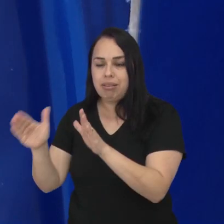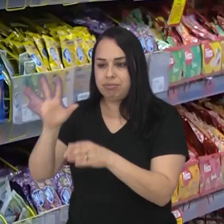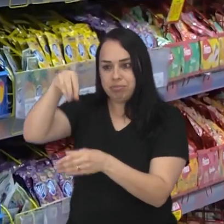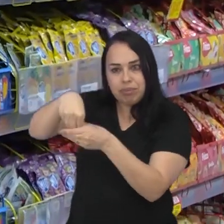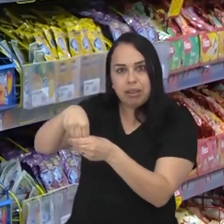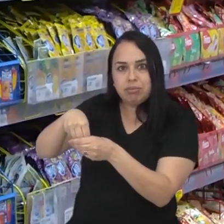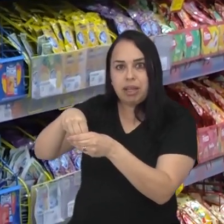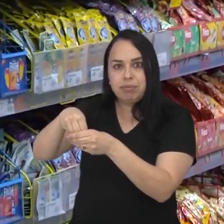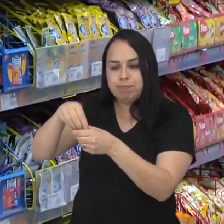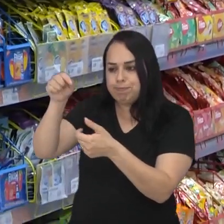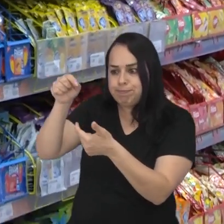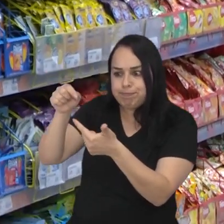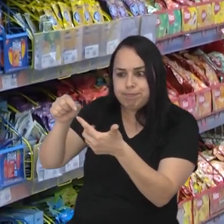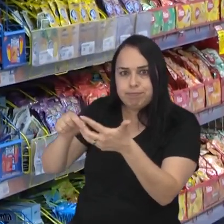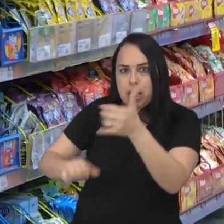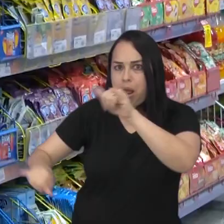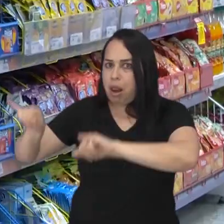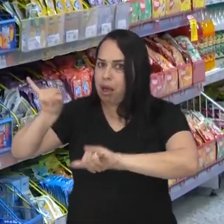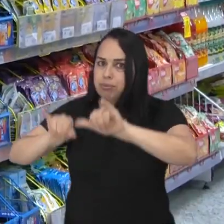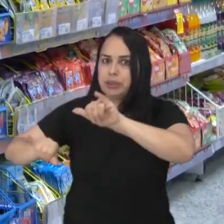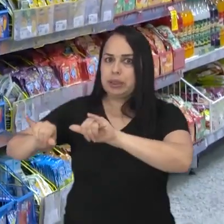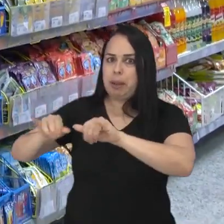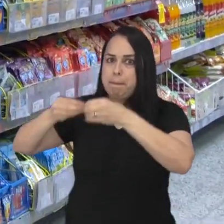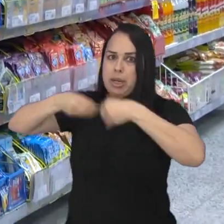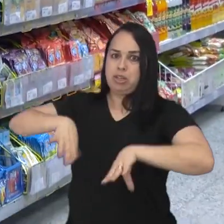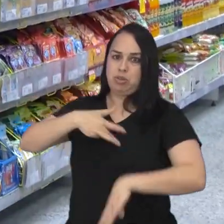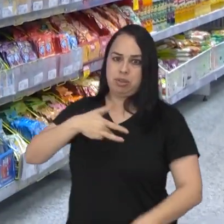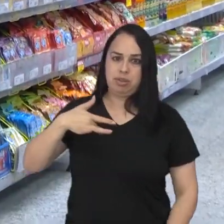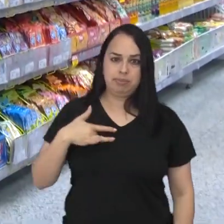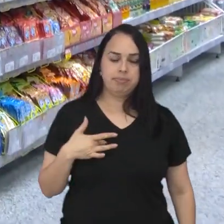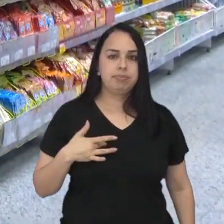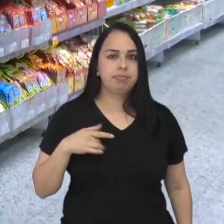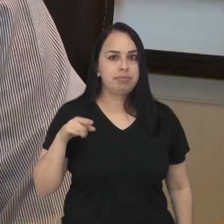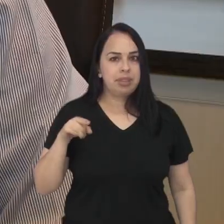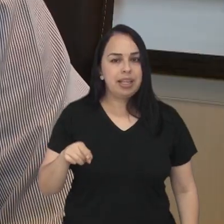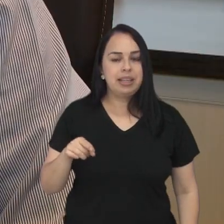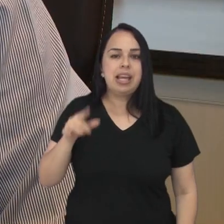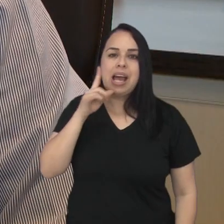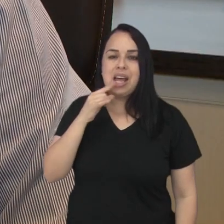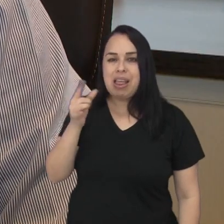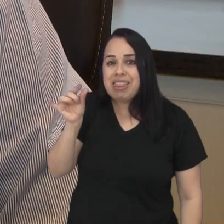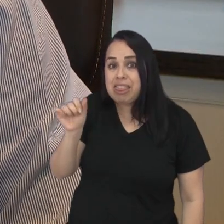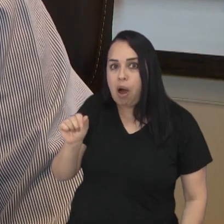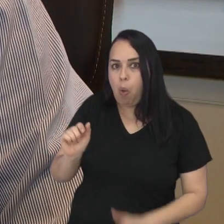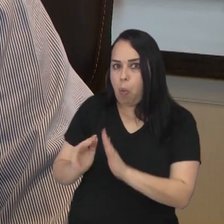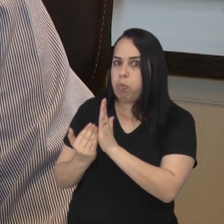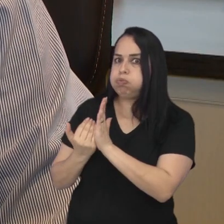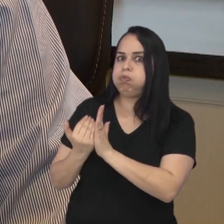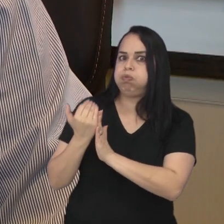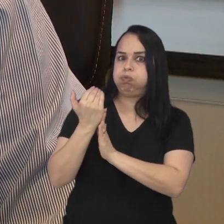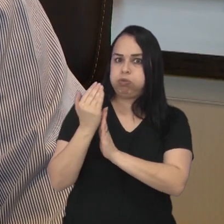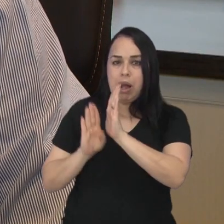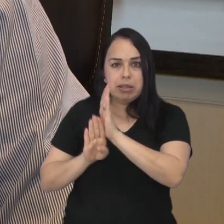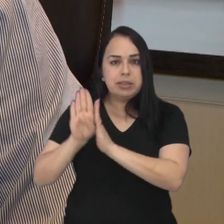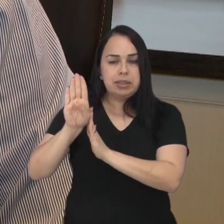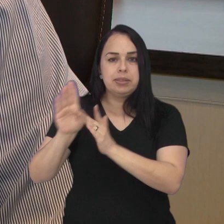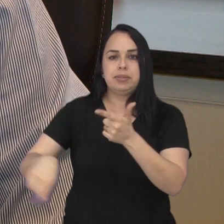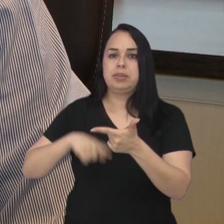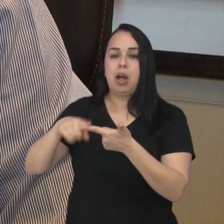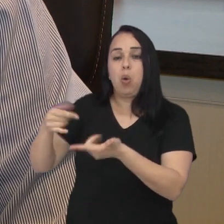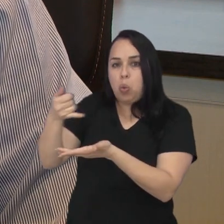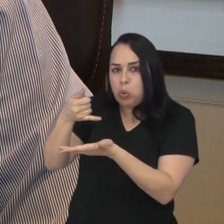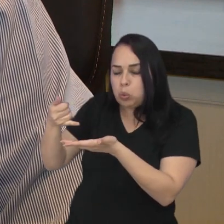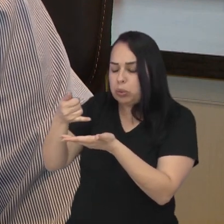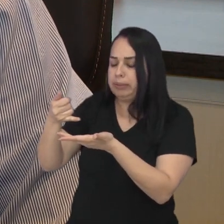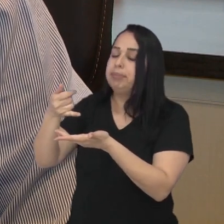Brasil têm ingredientes e composições químicas nocivas à saúde. Eles têm um teor de sódio muito elevado, né?